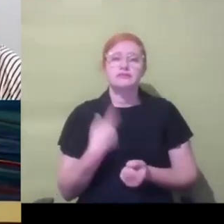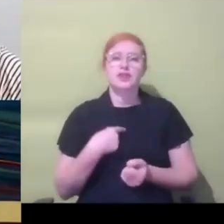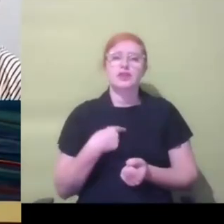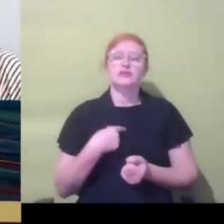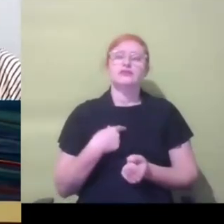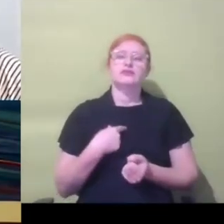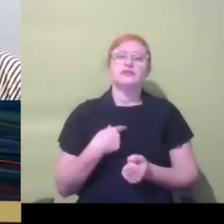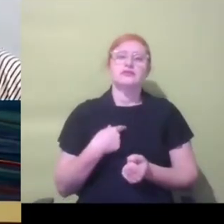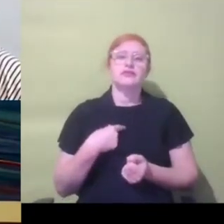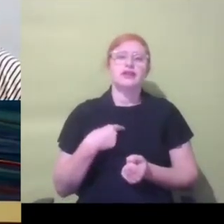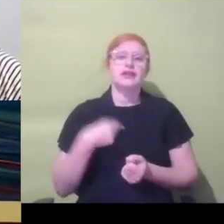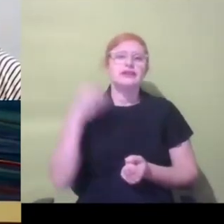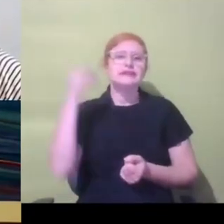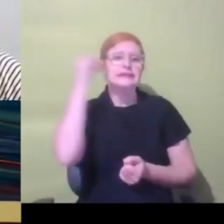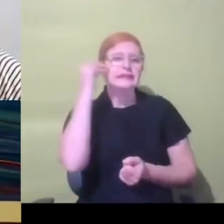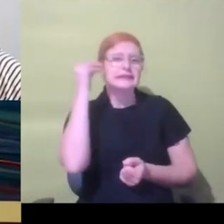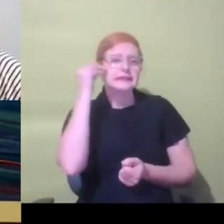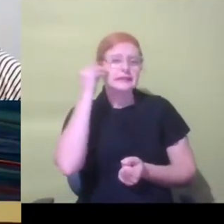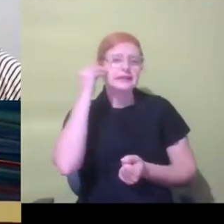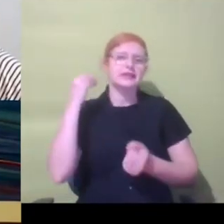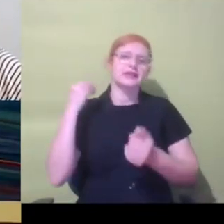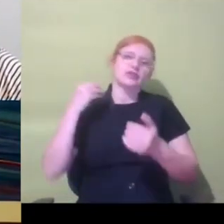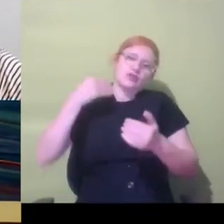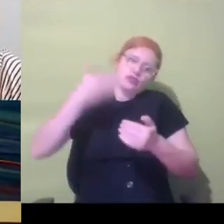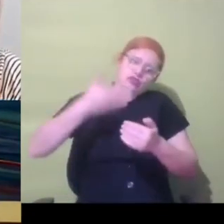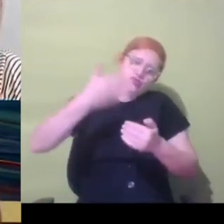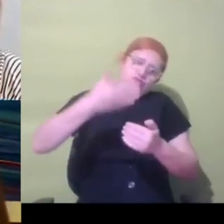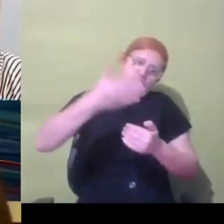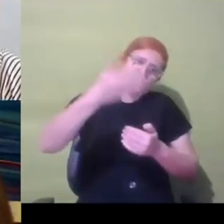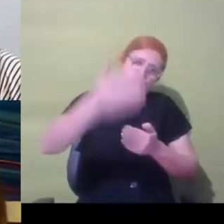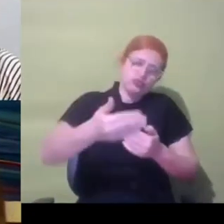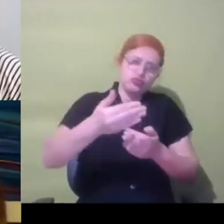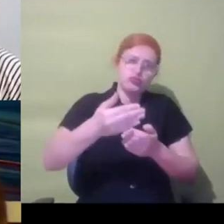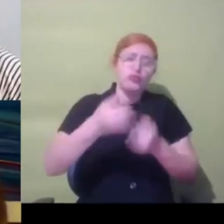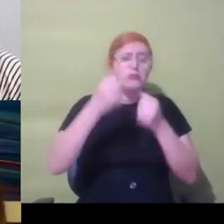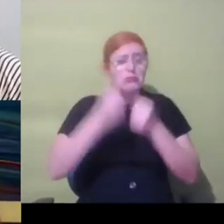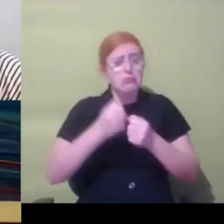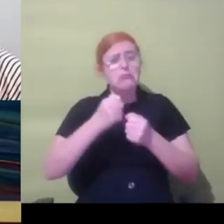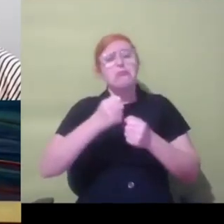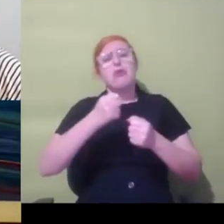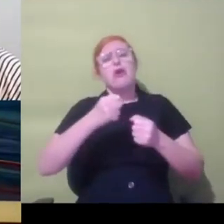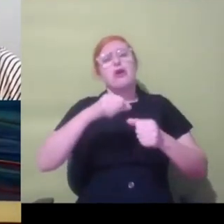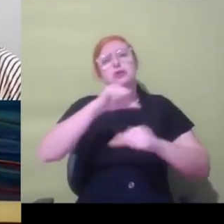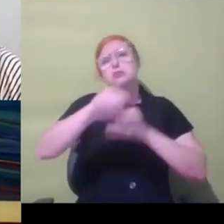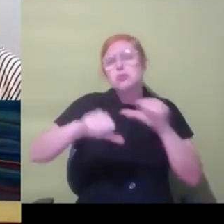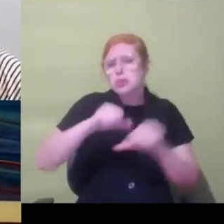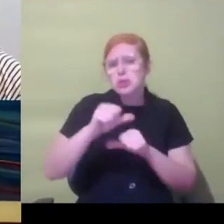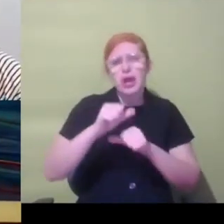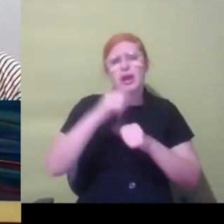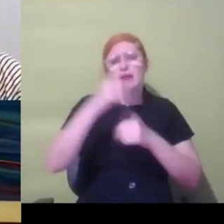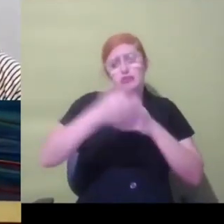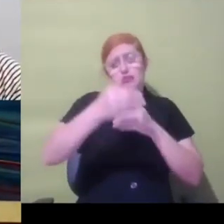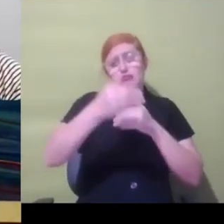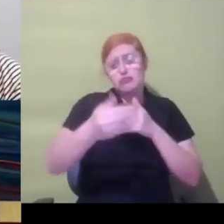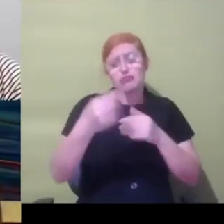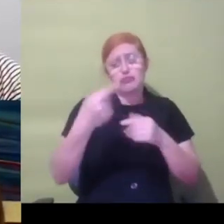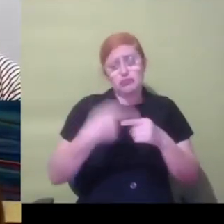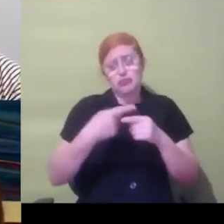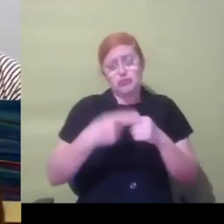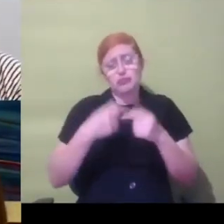vai testando. Ao longo do processo, pode ser que a gente modifique o processo, porque é assim que a gente